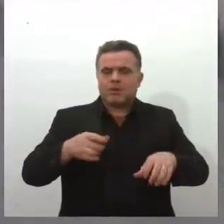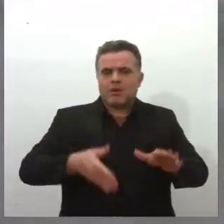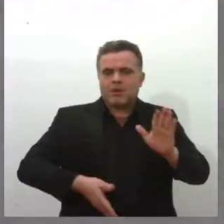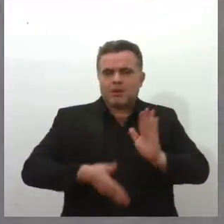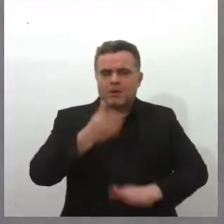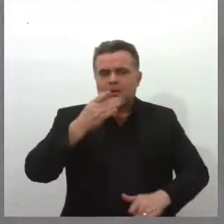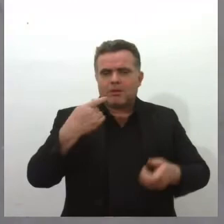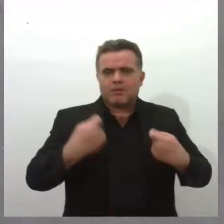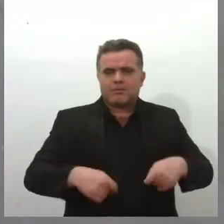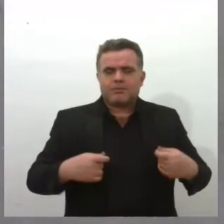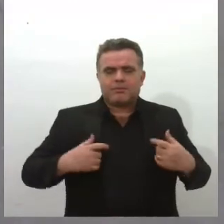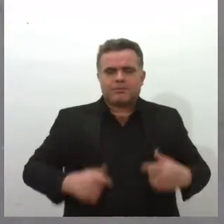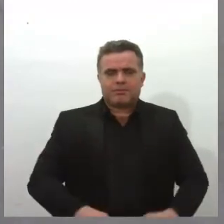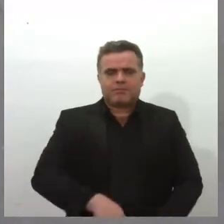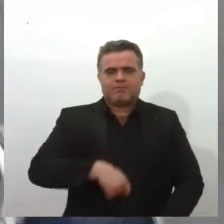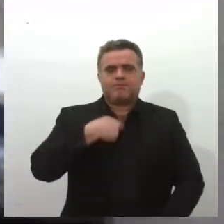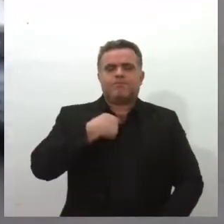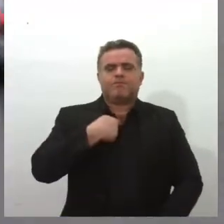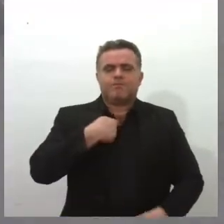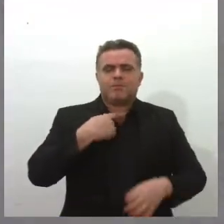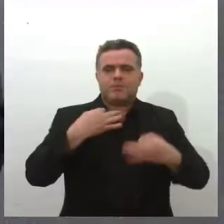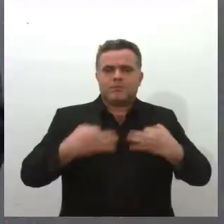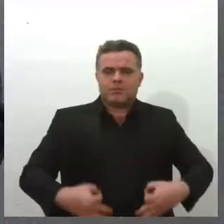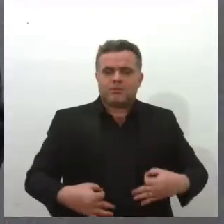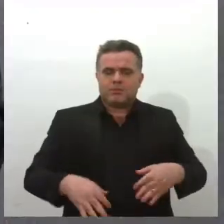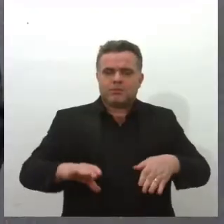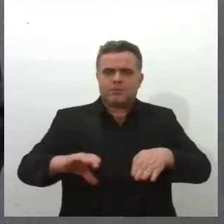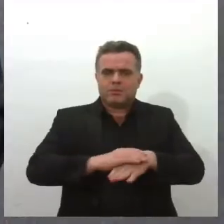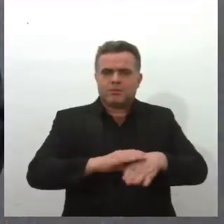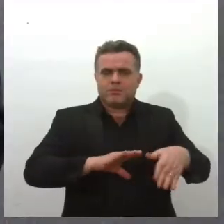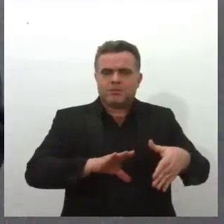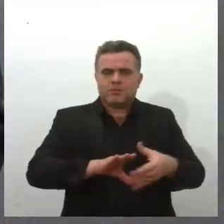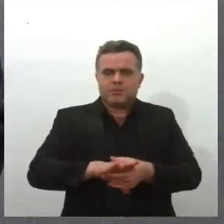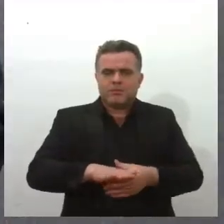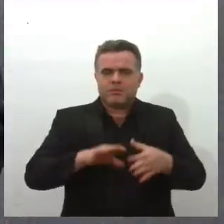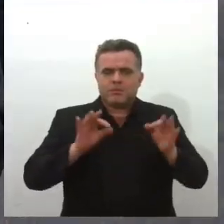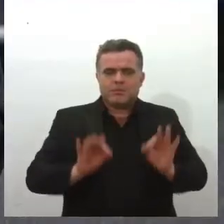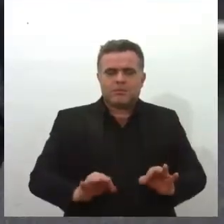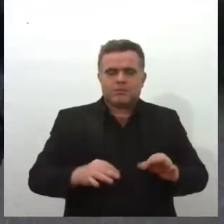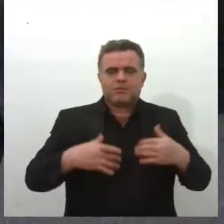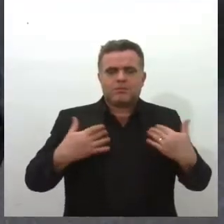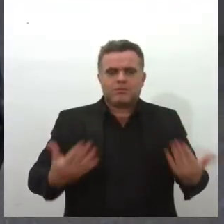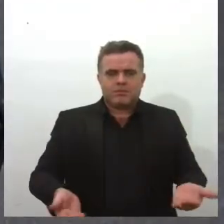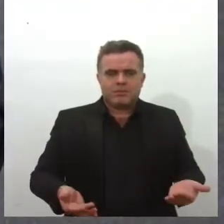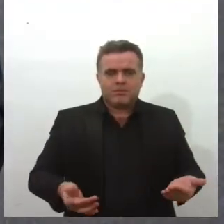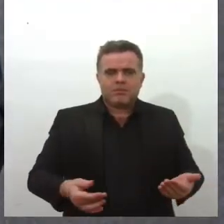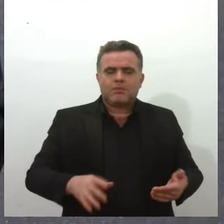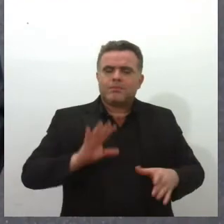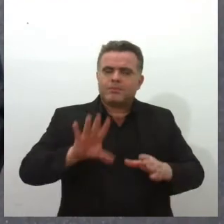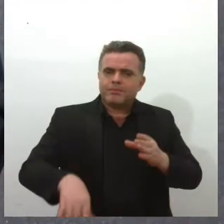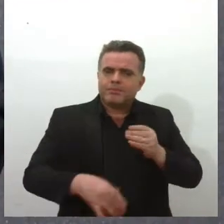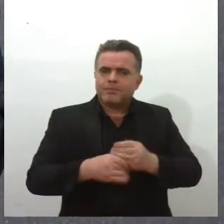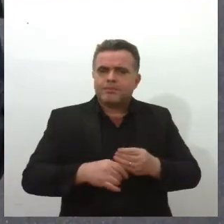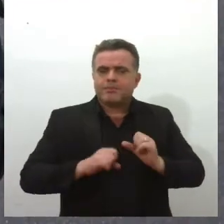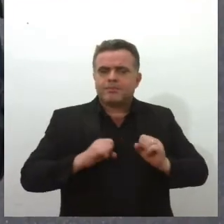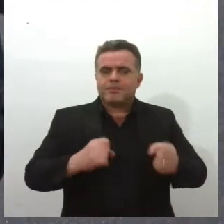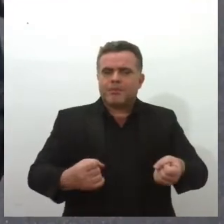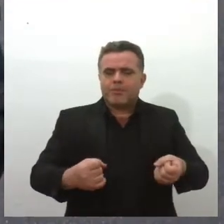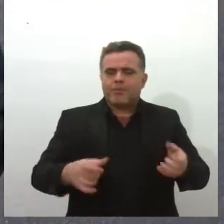com roupa fechada, for possível ainda, sapato fechado, cotoveleira e joelheira. E reforçando o quê? Nesse período nós sabemos que